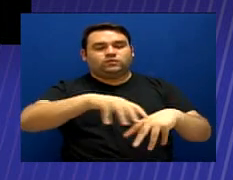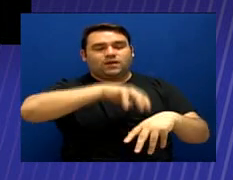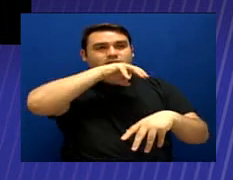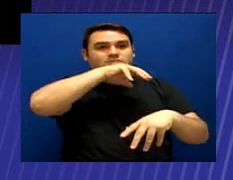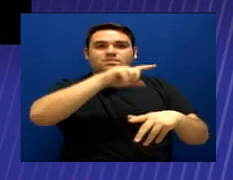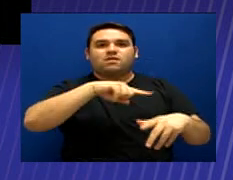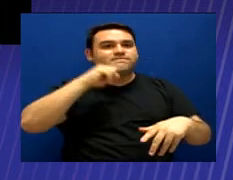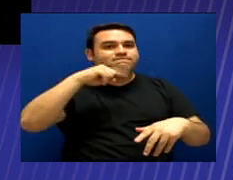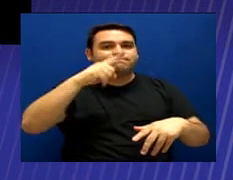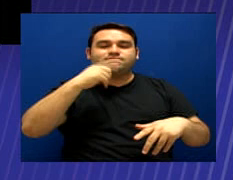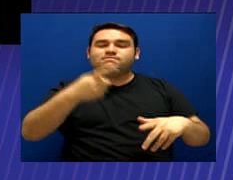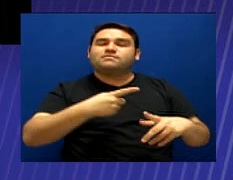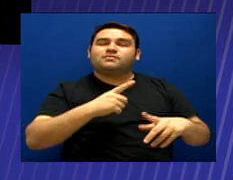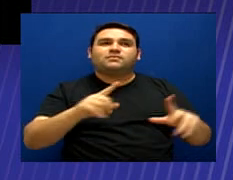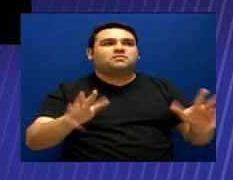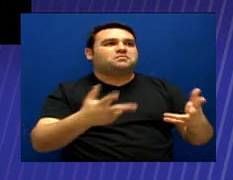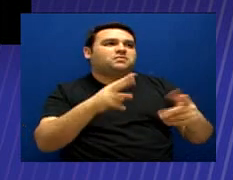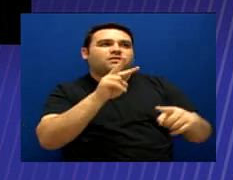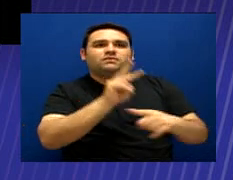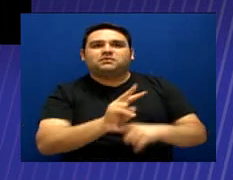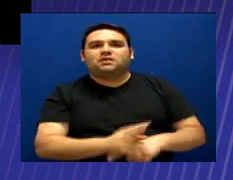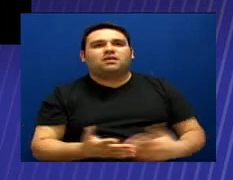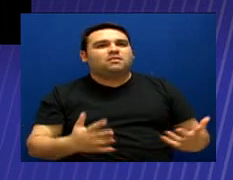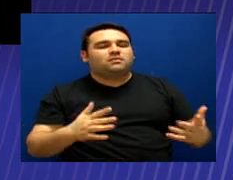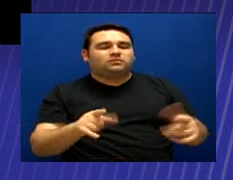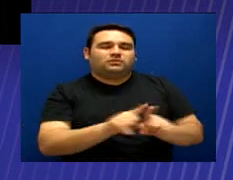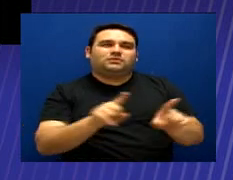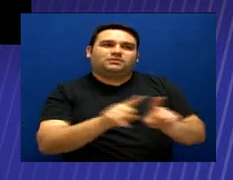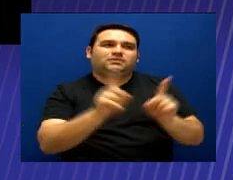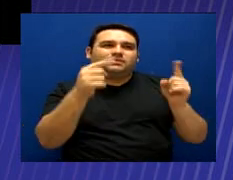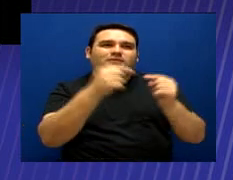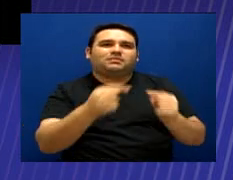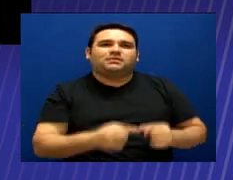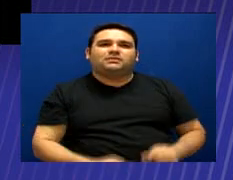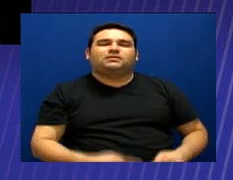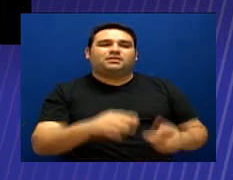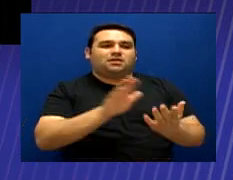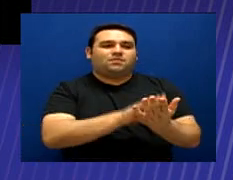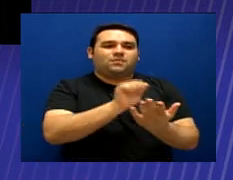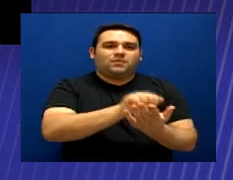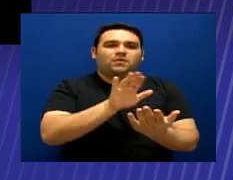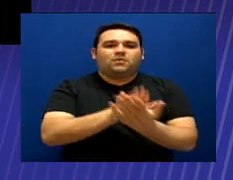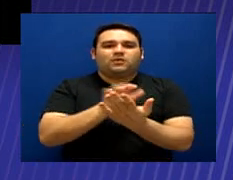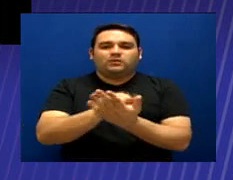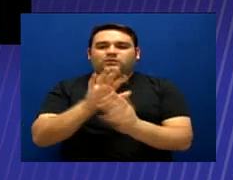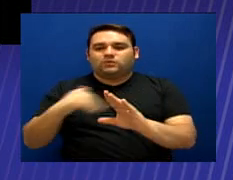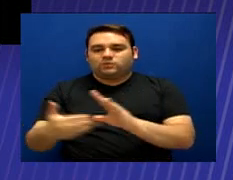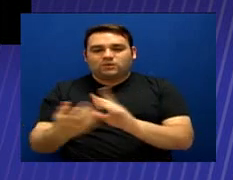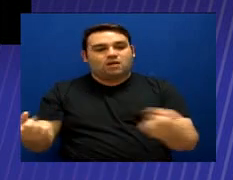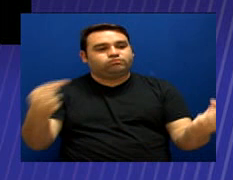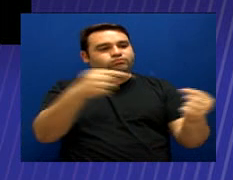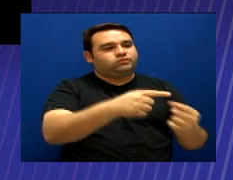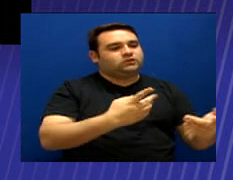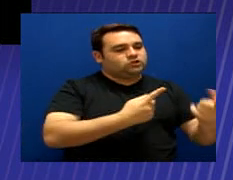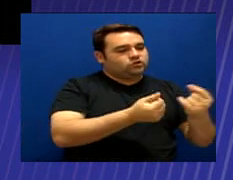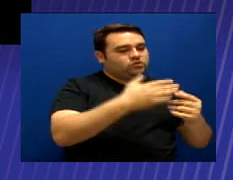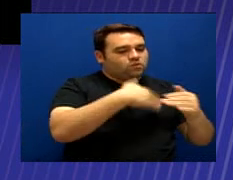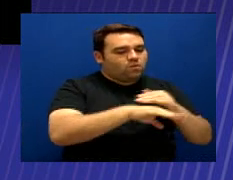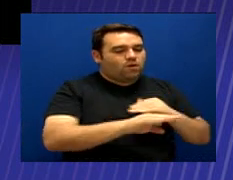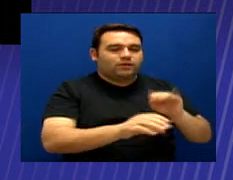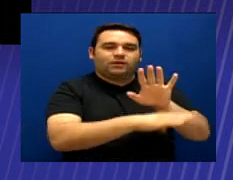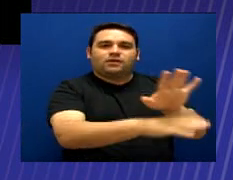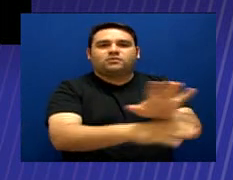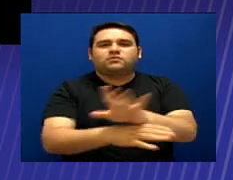dos animais, que seria incentivo fiscal e até as aplicações das multas de fiscalização. Porque essas leis, elas têm